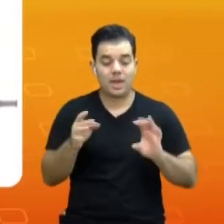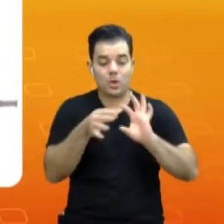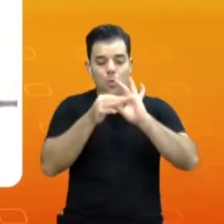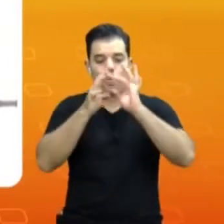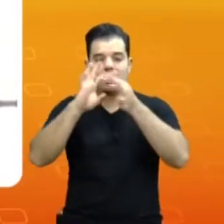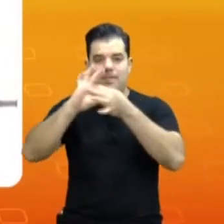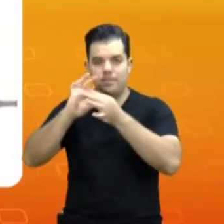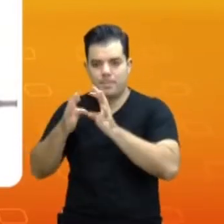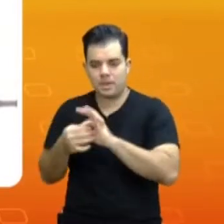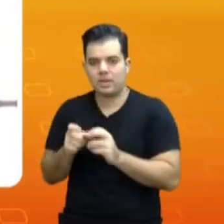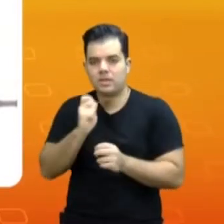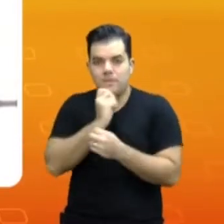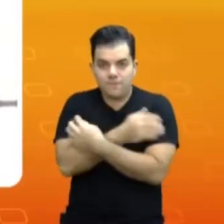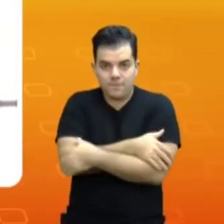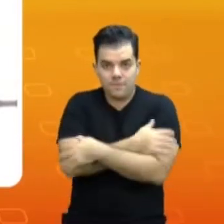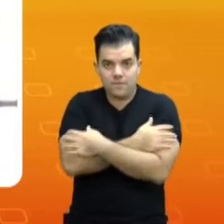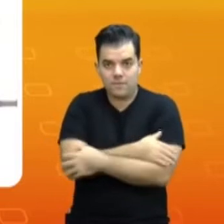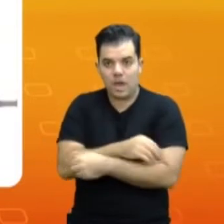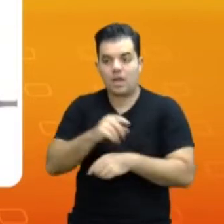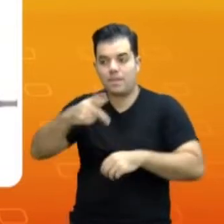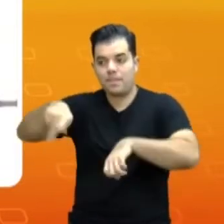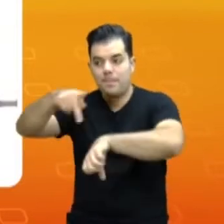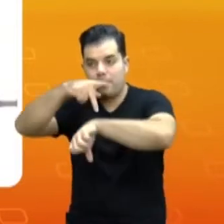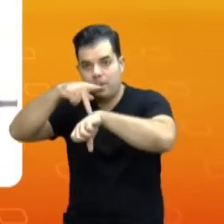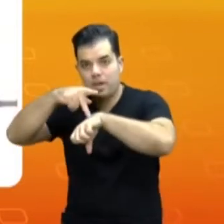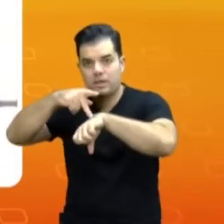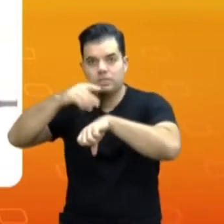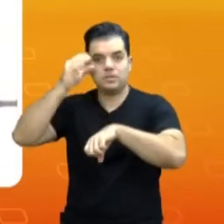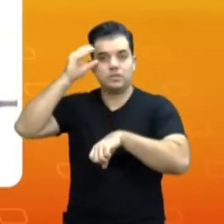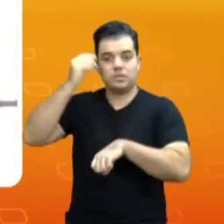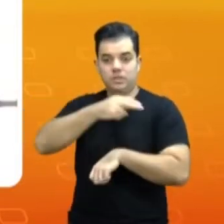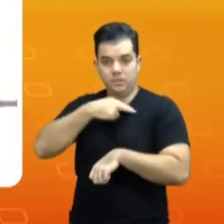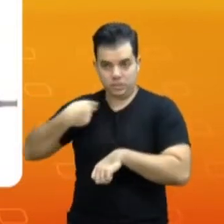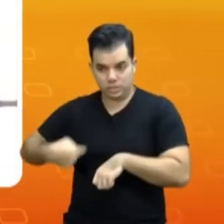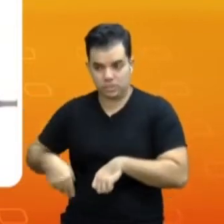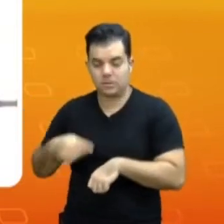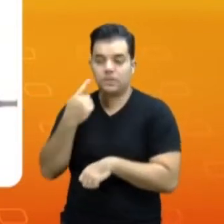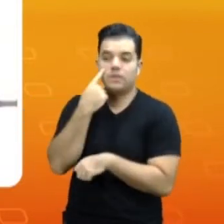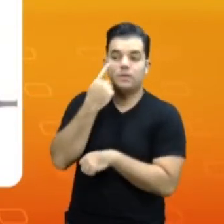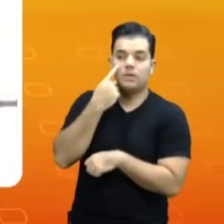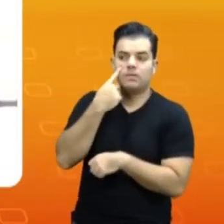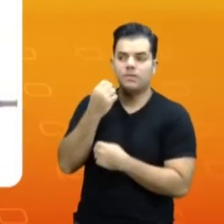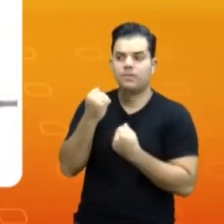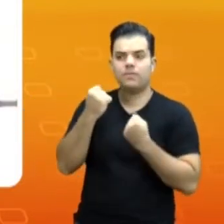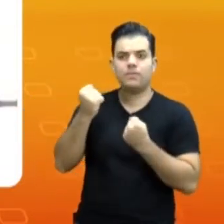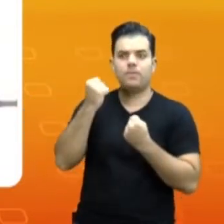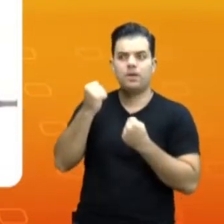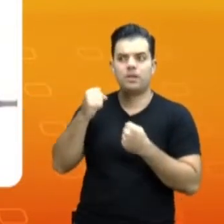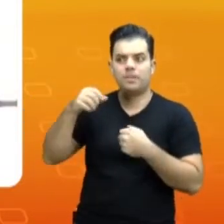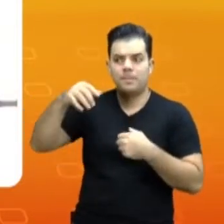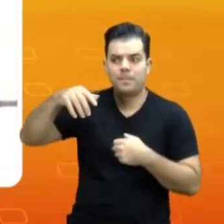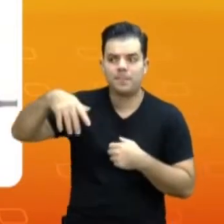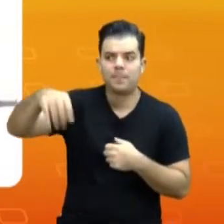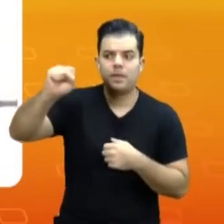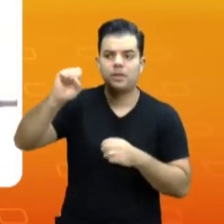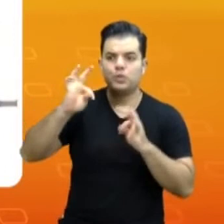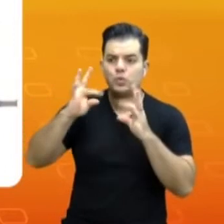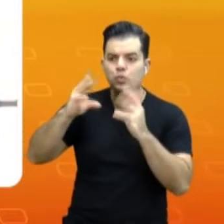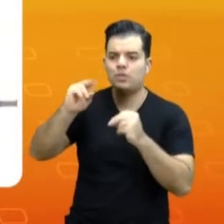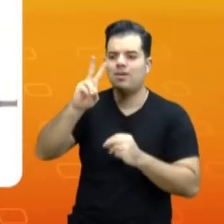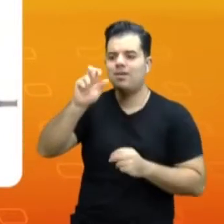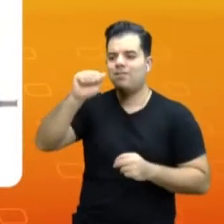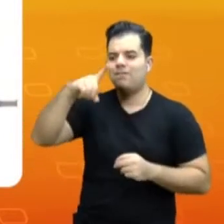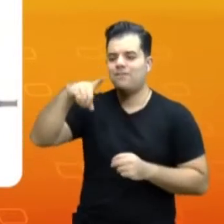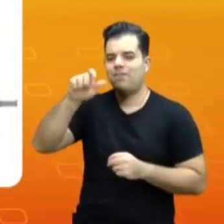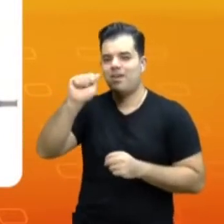China, a gente está olhando fortemente esta possibilidade de pegar os sinais do Vandapec